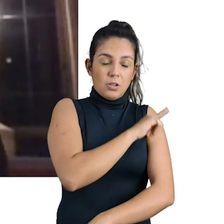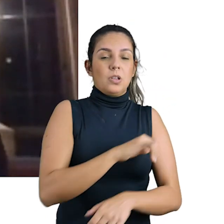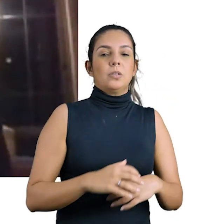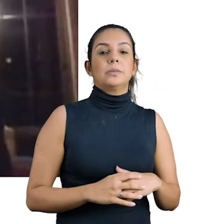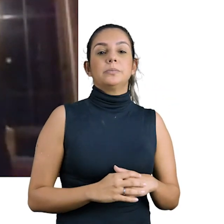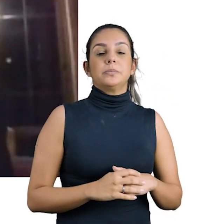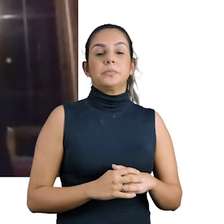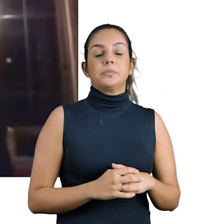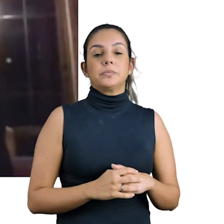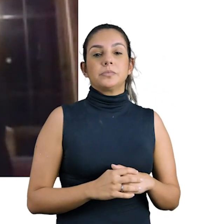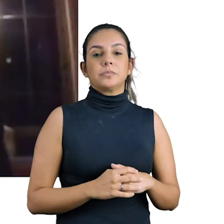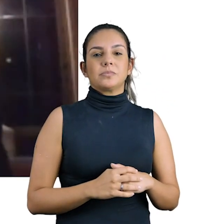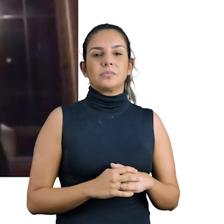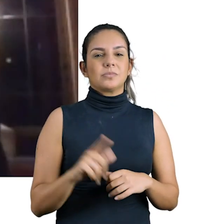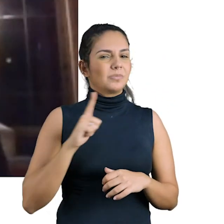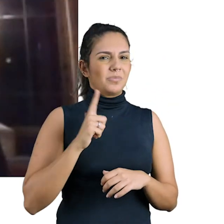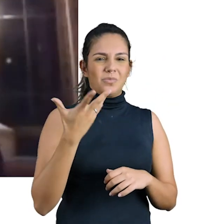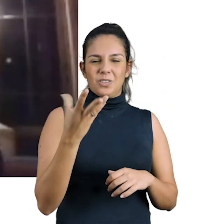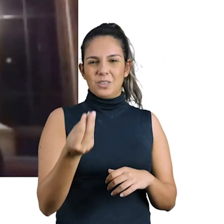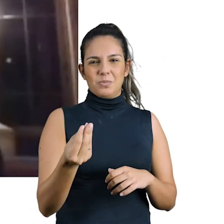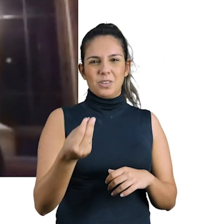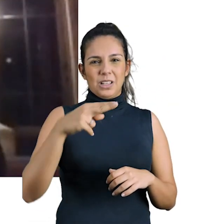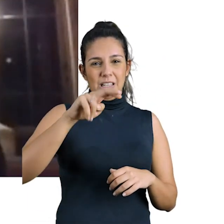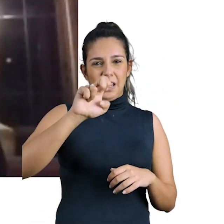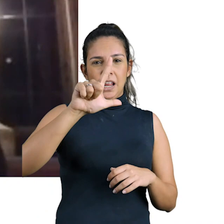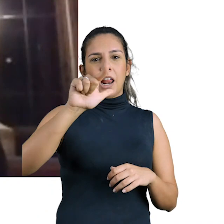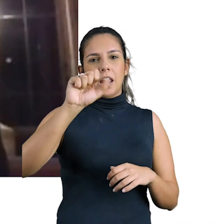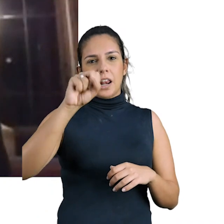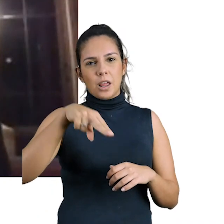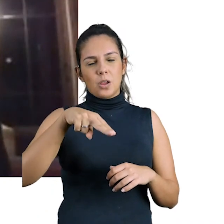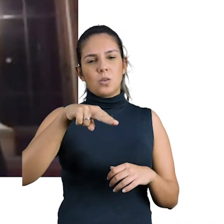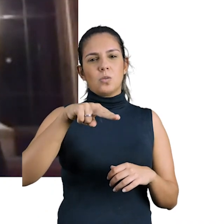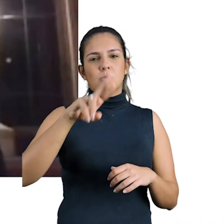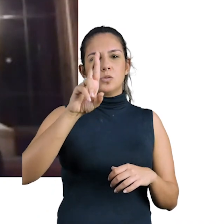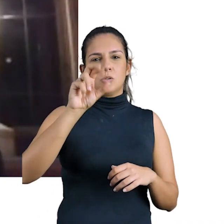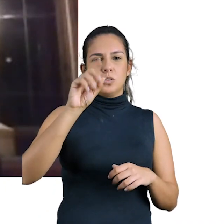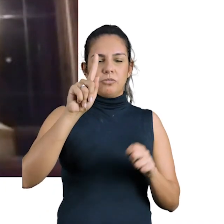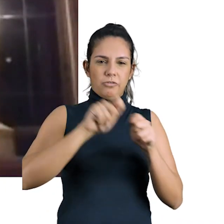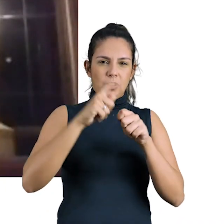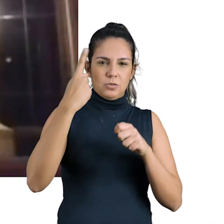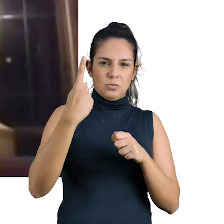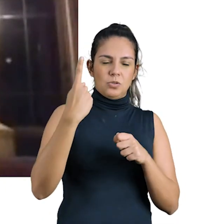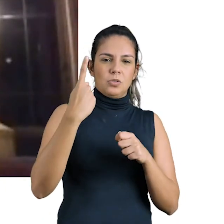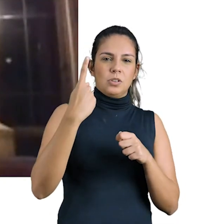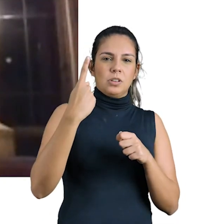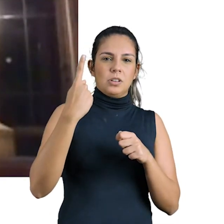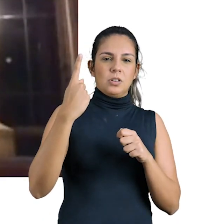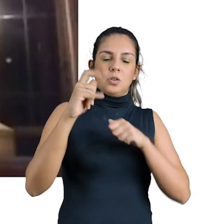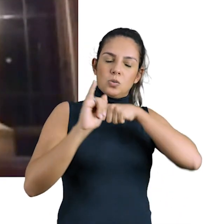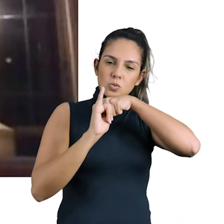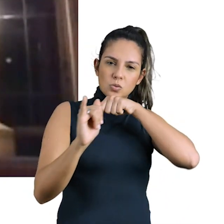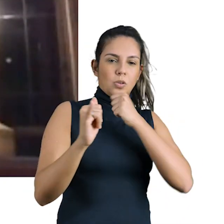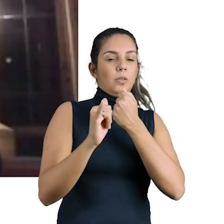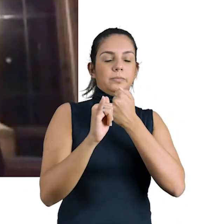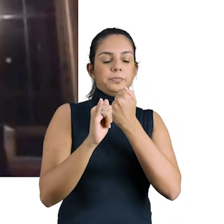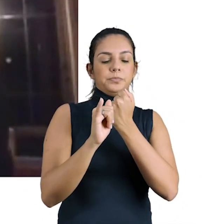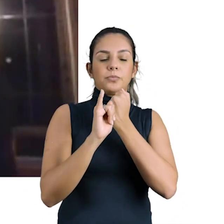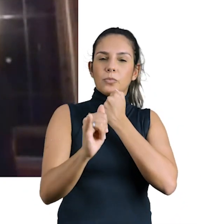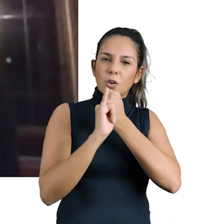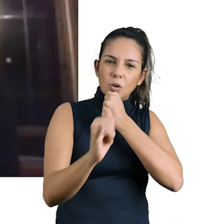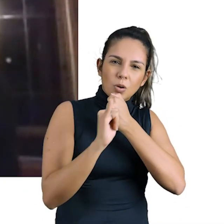Janeiro, mas existe muito. O Nelson Rodrigues, no ano seguinte, faz uma crônica sobre a